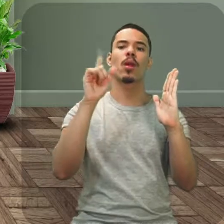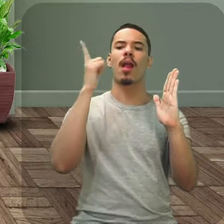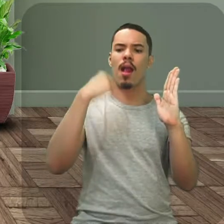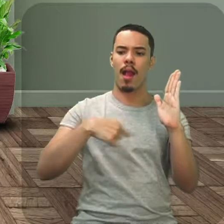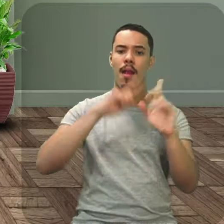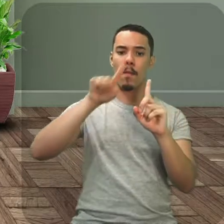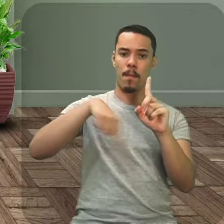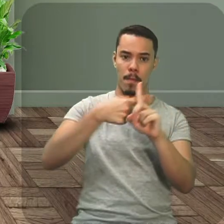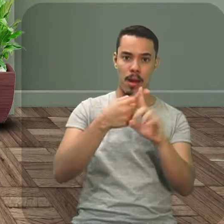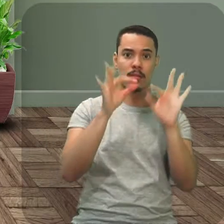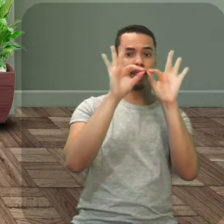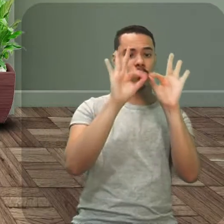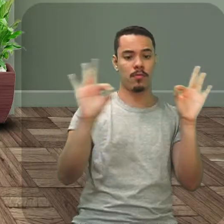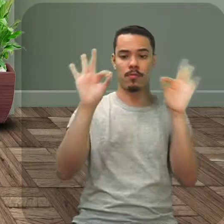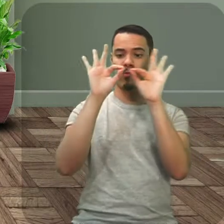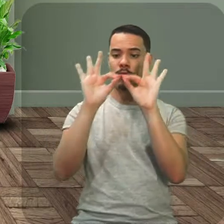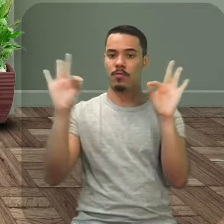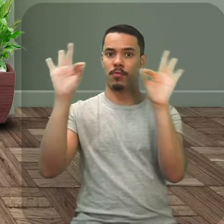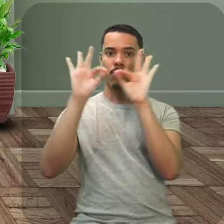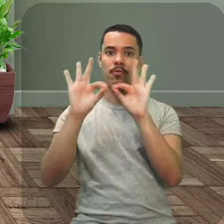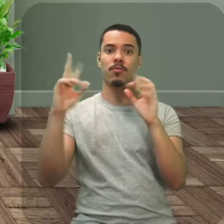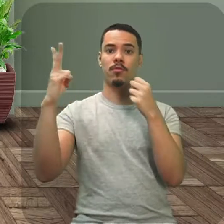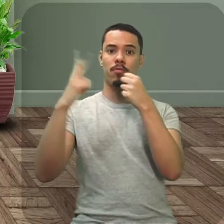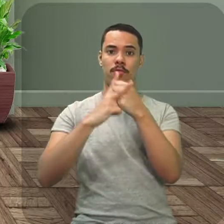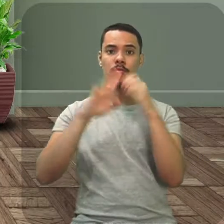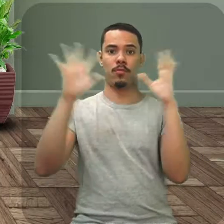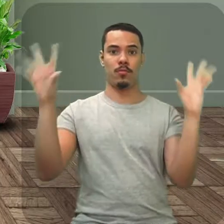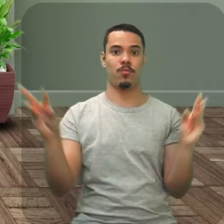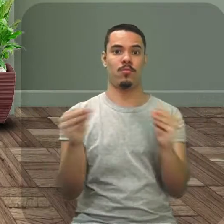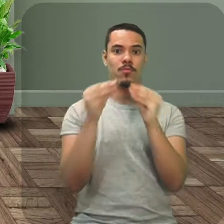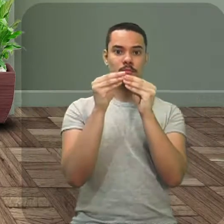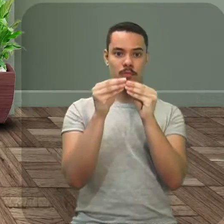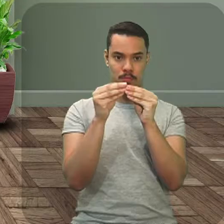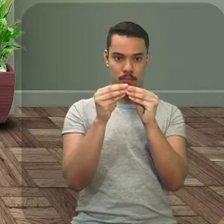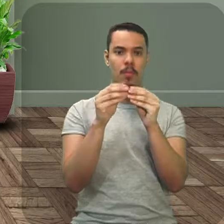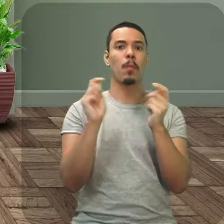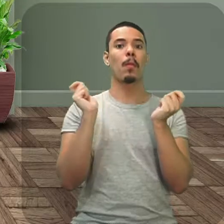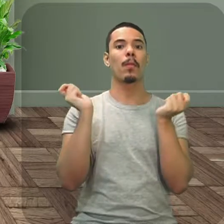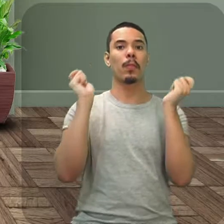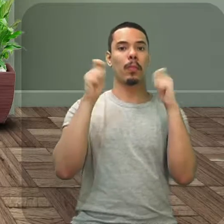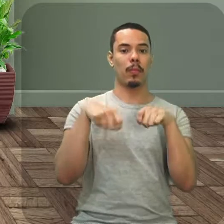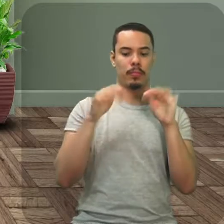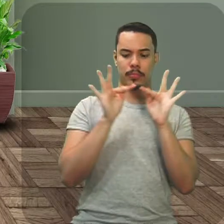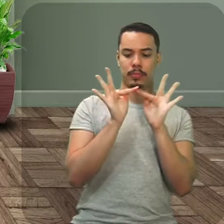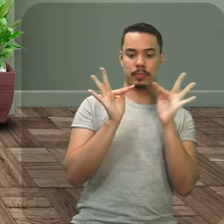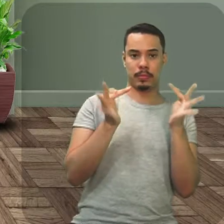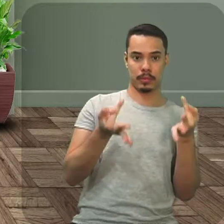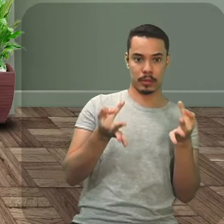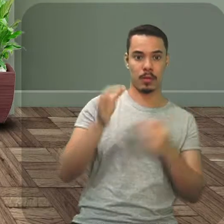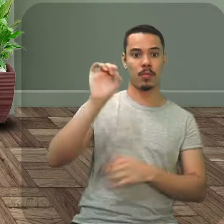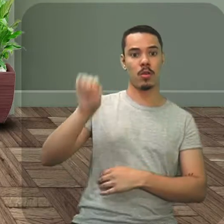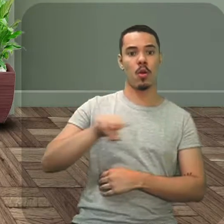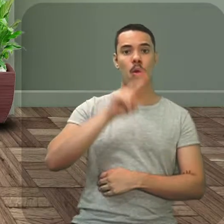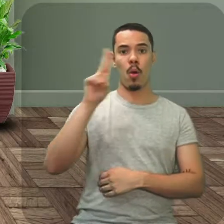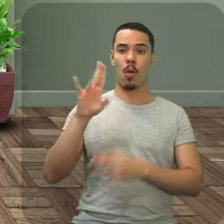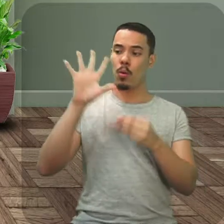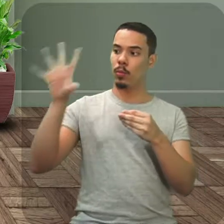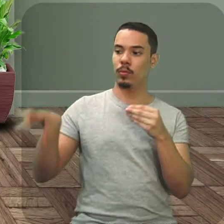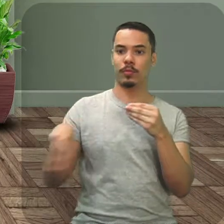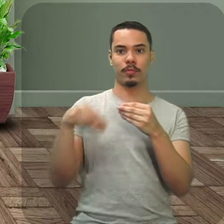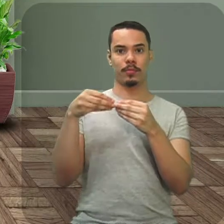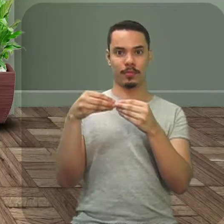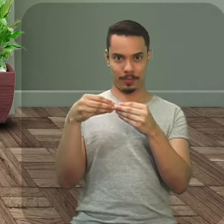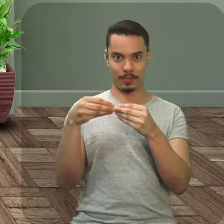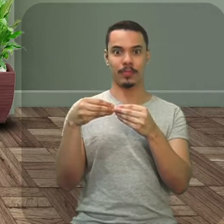oração o pô orações é que esse período ele pode ser 5 ou pode ser com